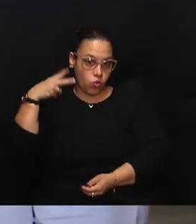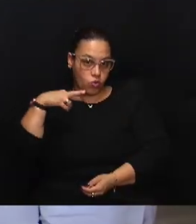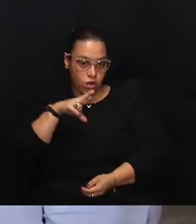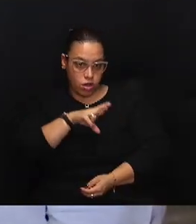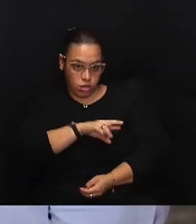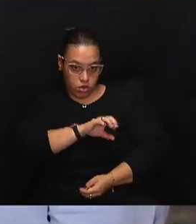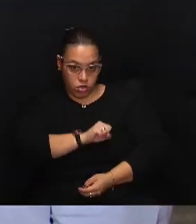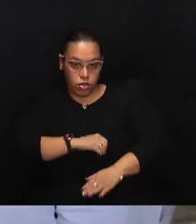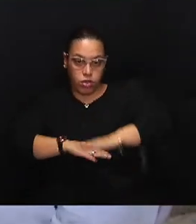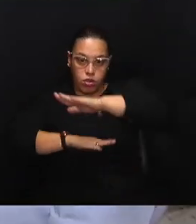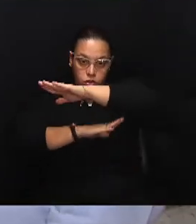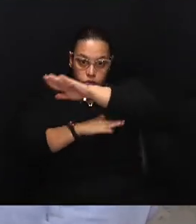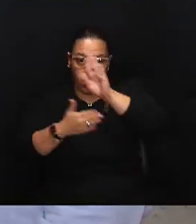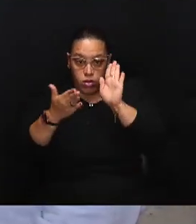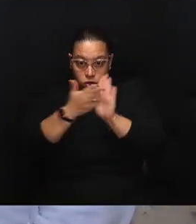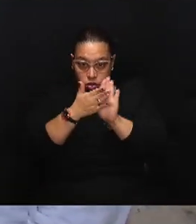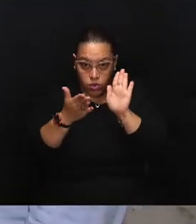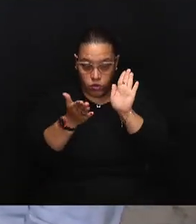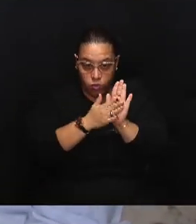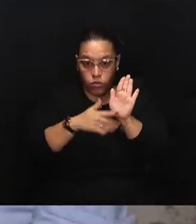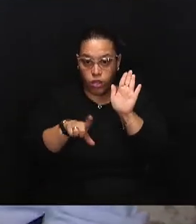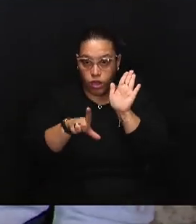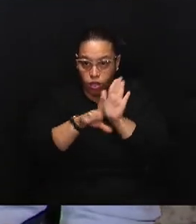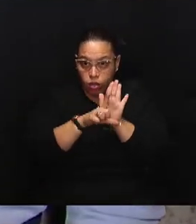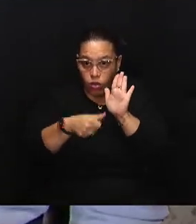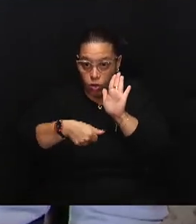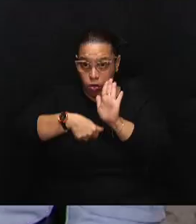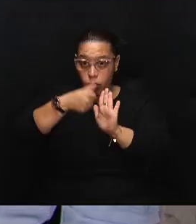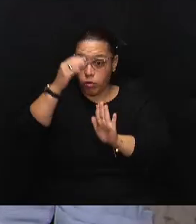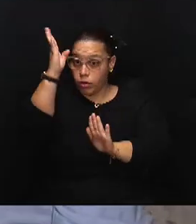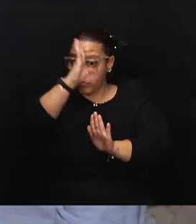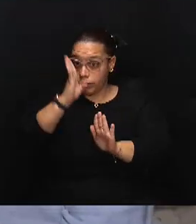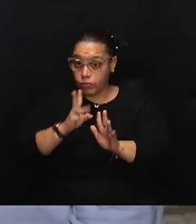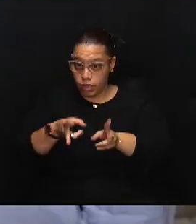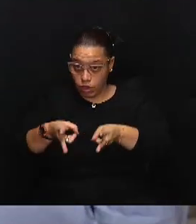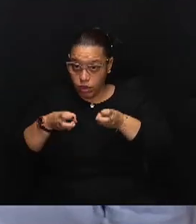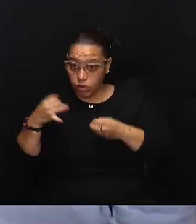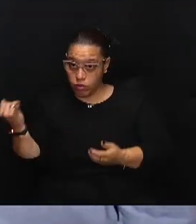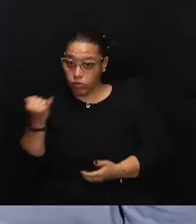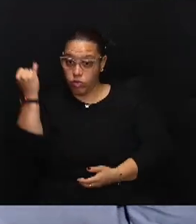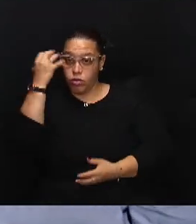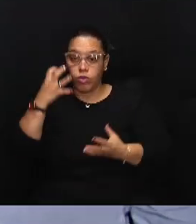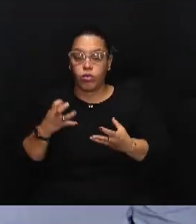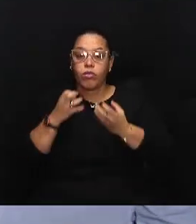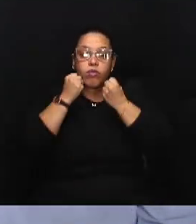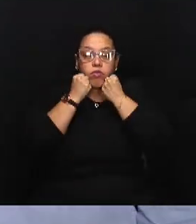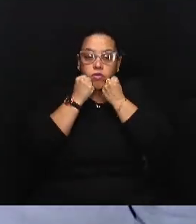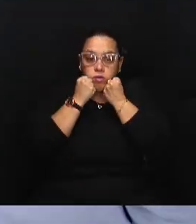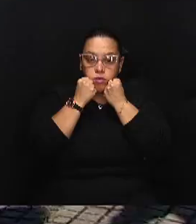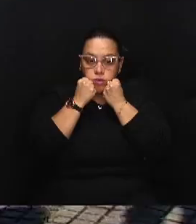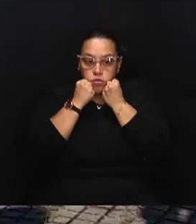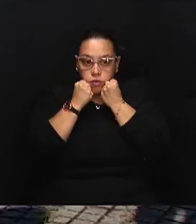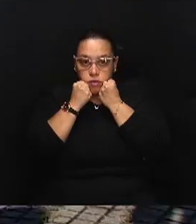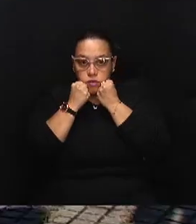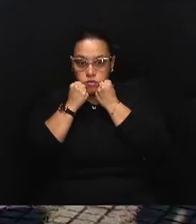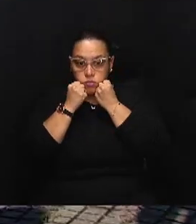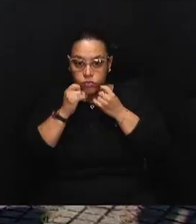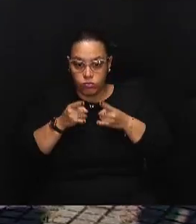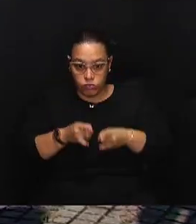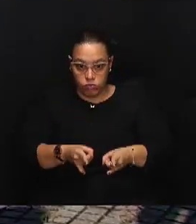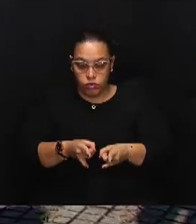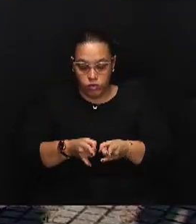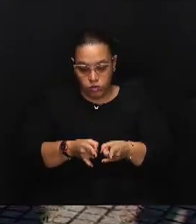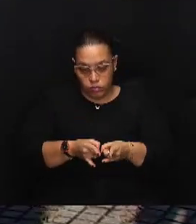Rossini, que foi o proponente dessa lei, que é a primeira do Brasil que reconhece a importância do patrimônio funerário cultural aqui da cidade